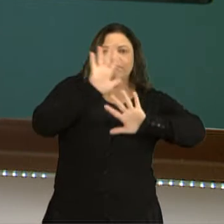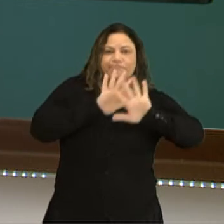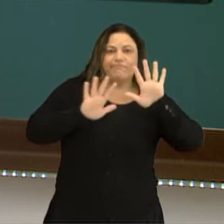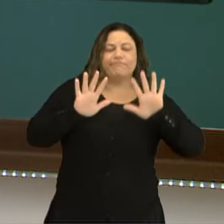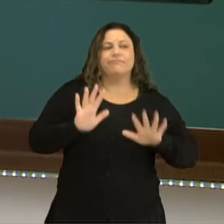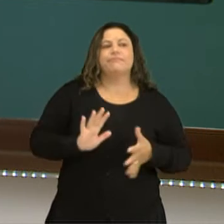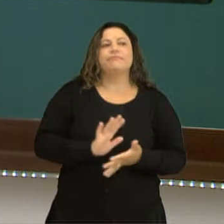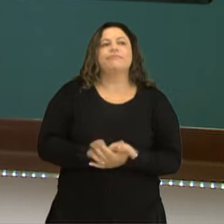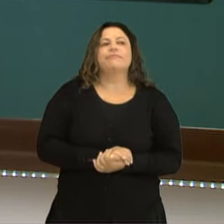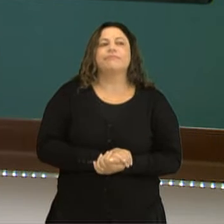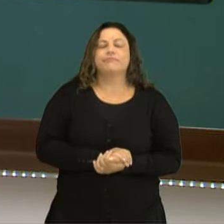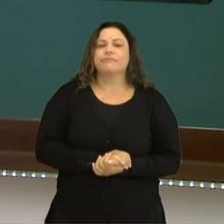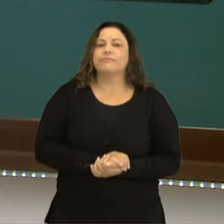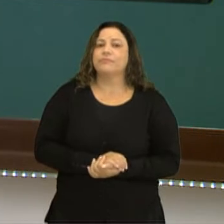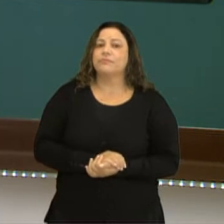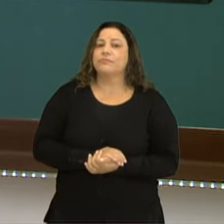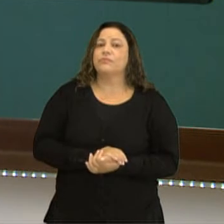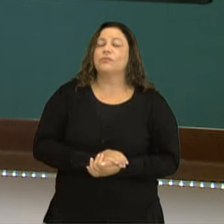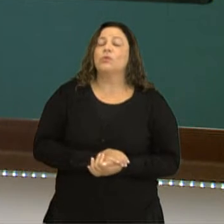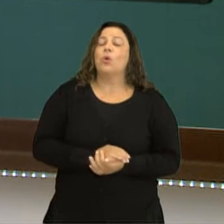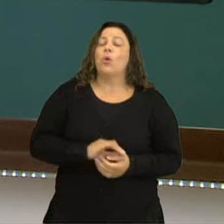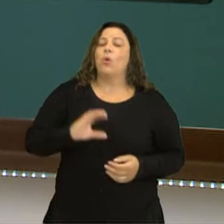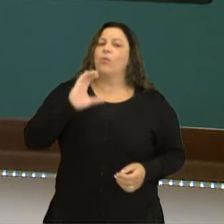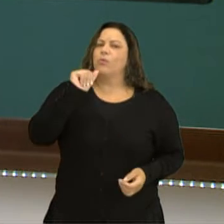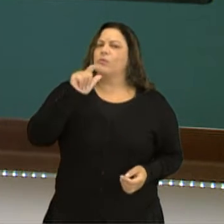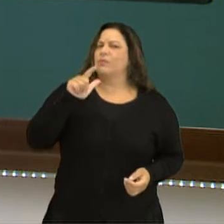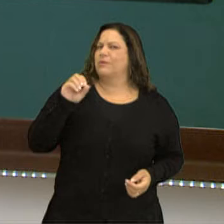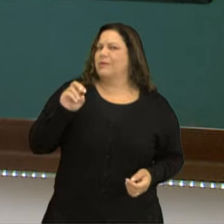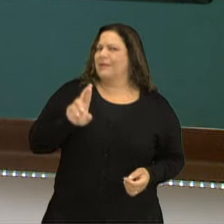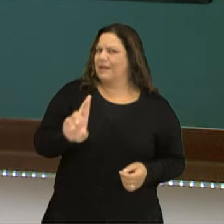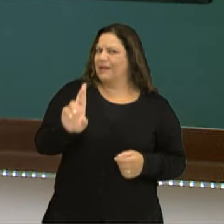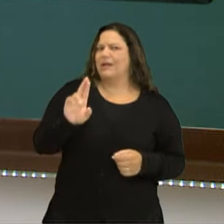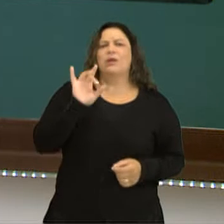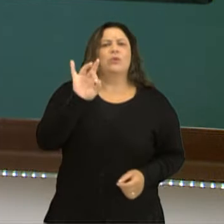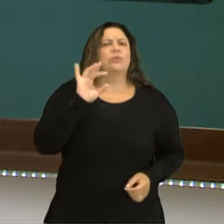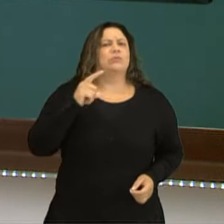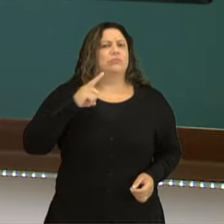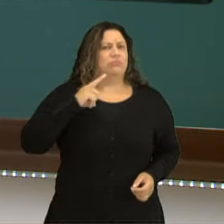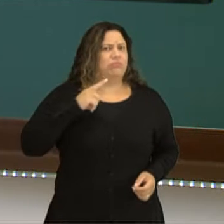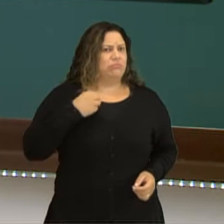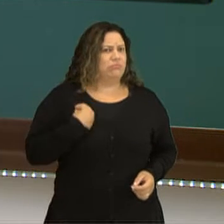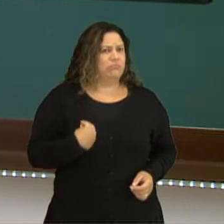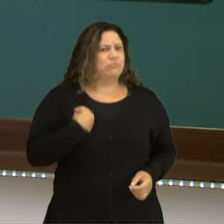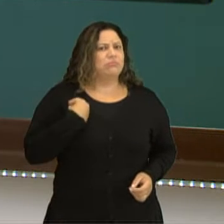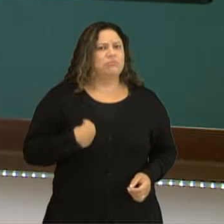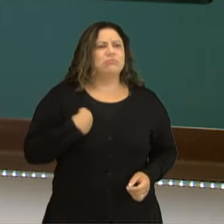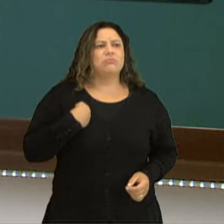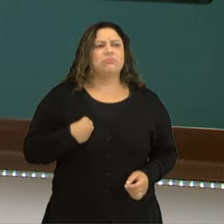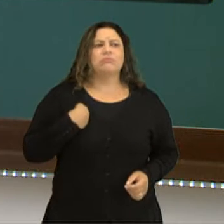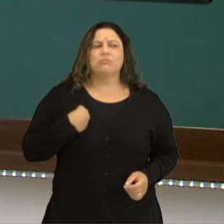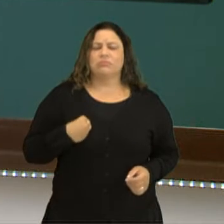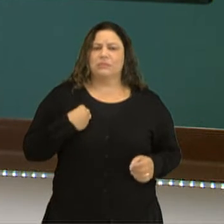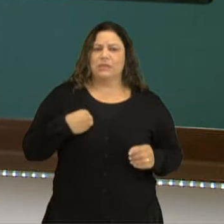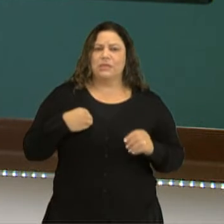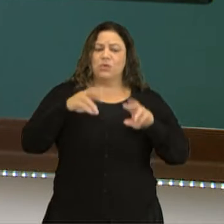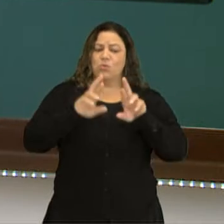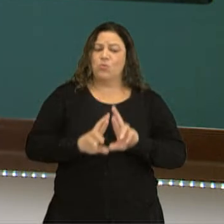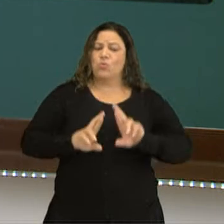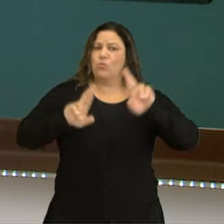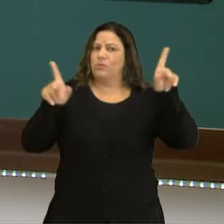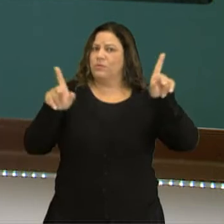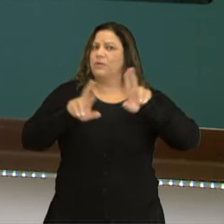cuidado. Olha só, o calor, ele só vai existir quando os corpos estiverem com